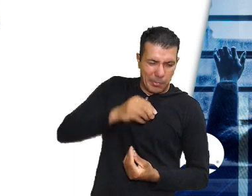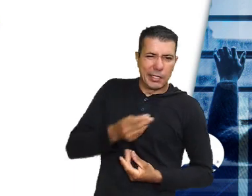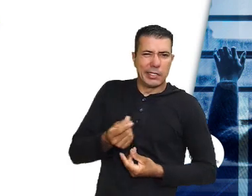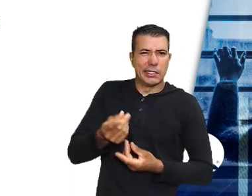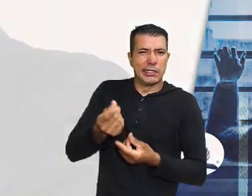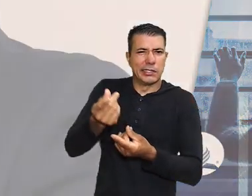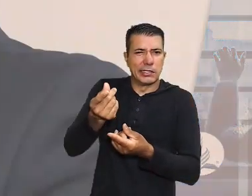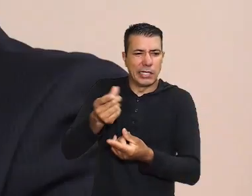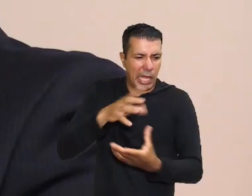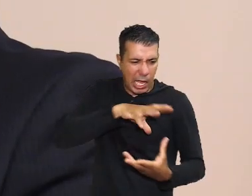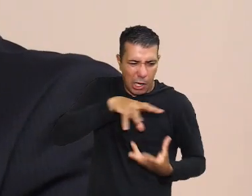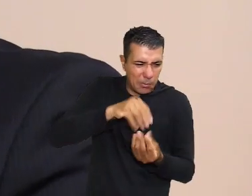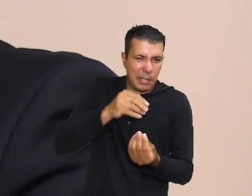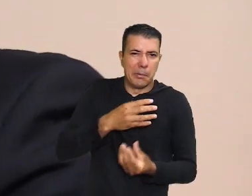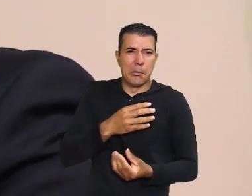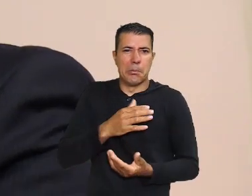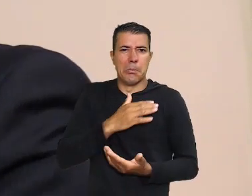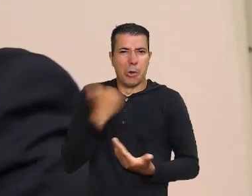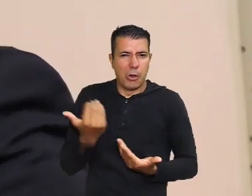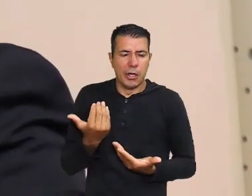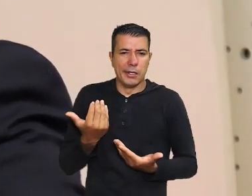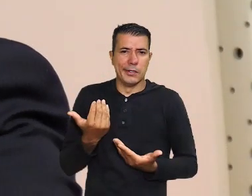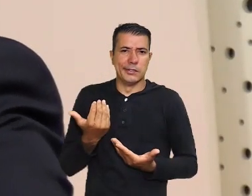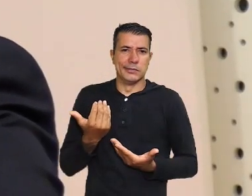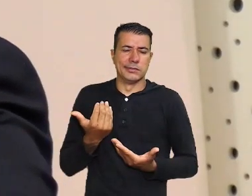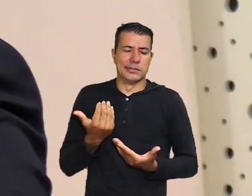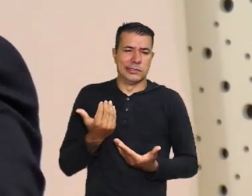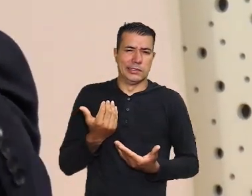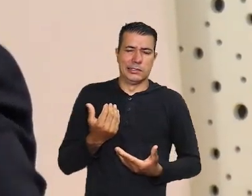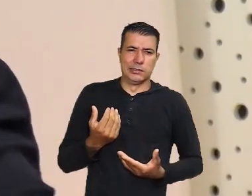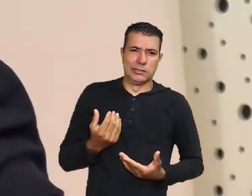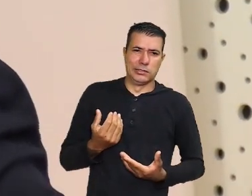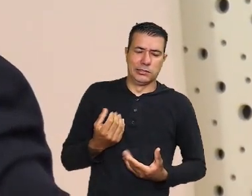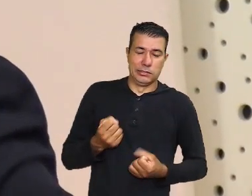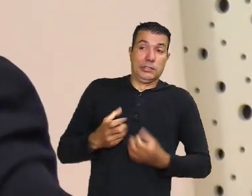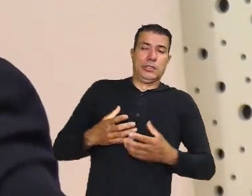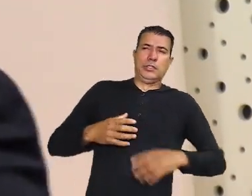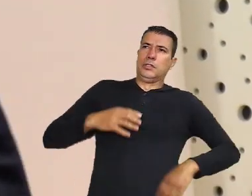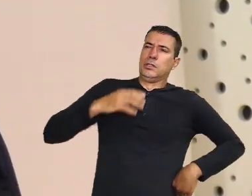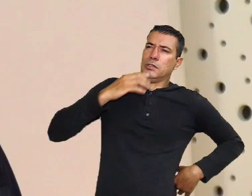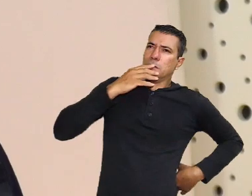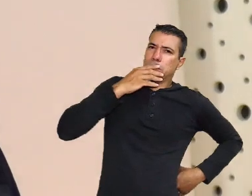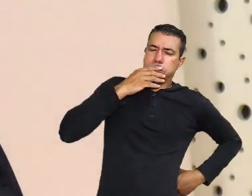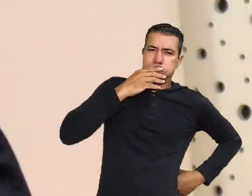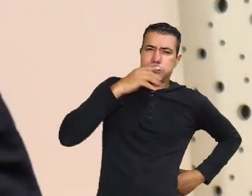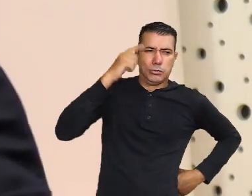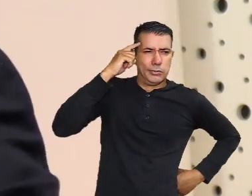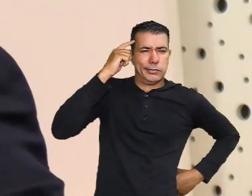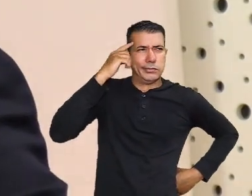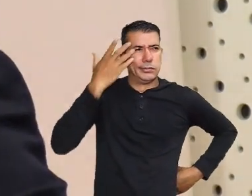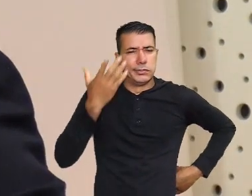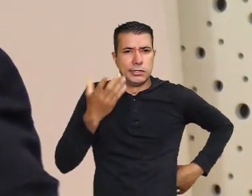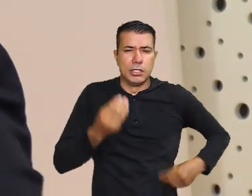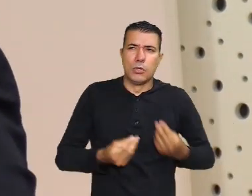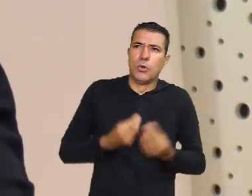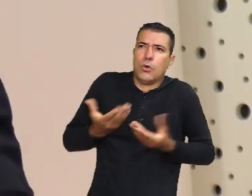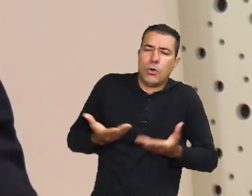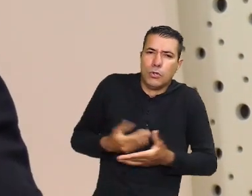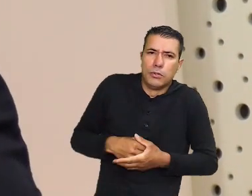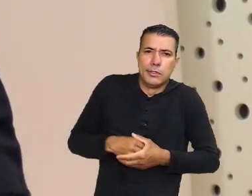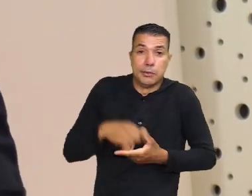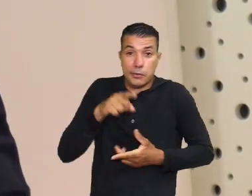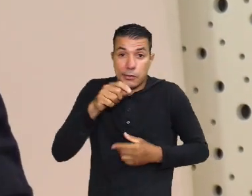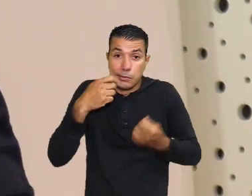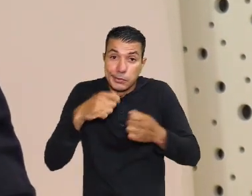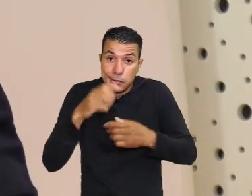bíblico que diz que a alma morrerá, isso faz um bum na cabeça choque, dela. Né? É um choque. Né? Mas é que você precisa